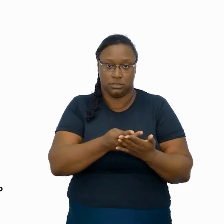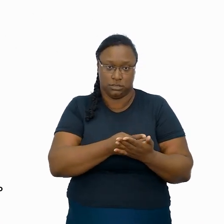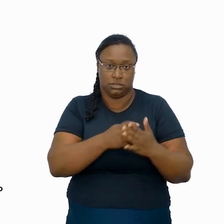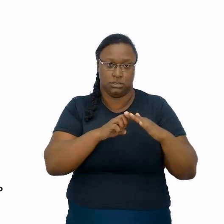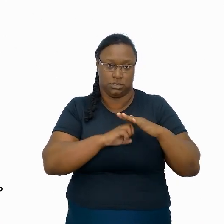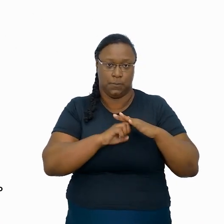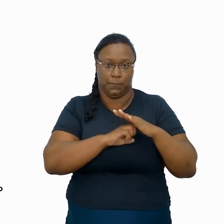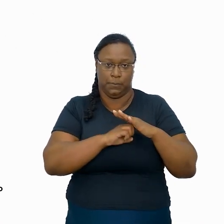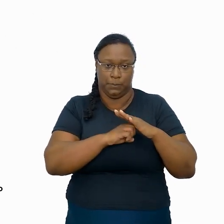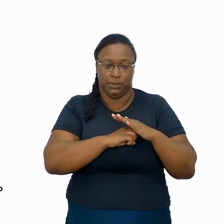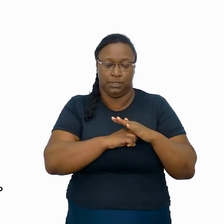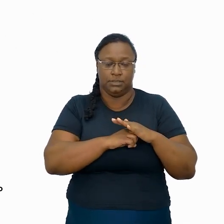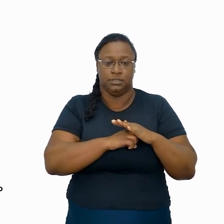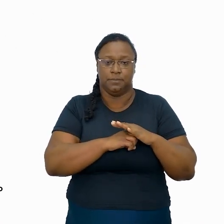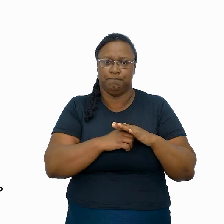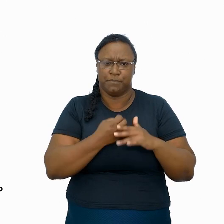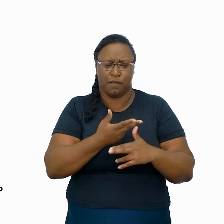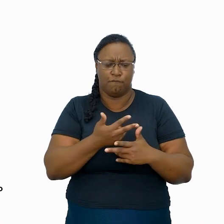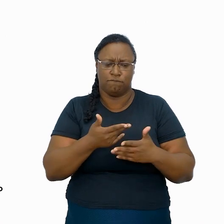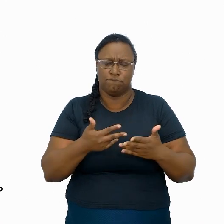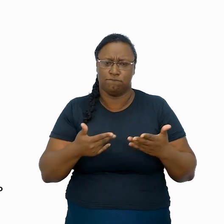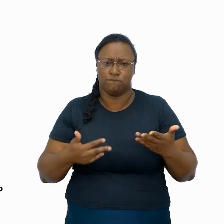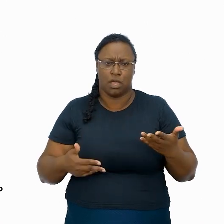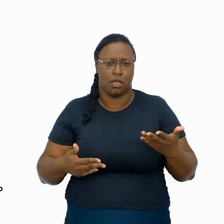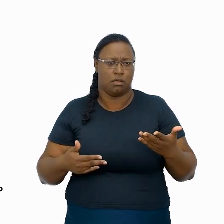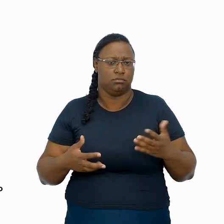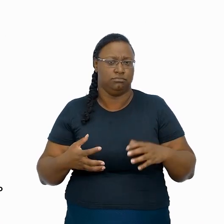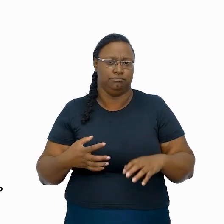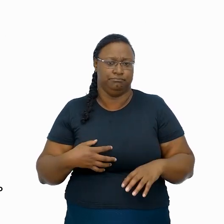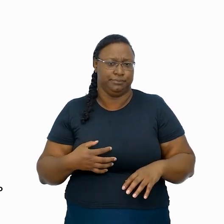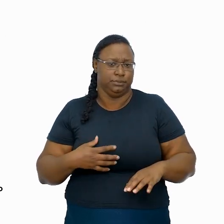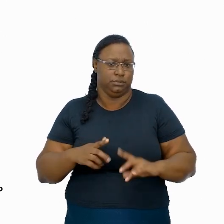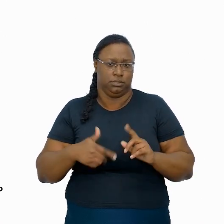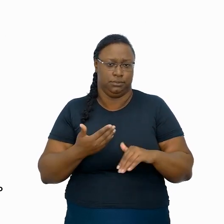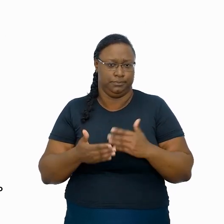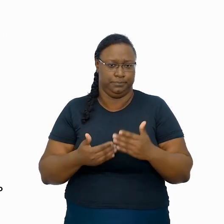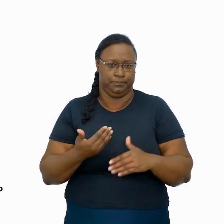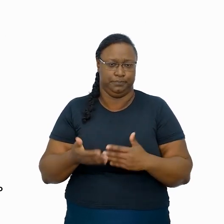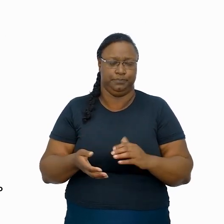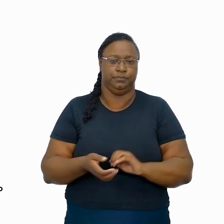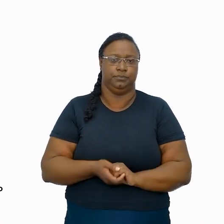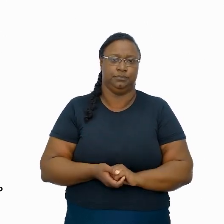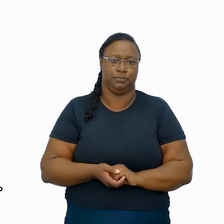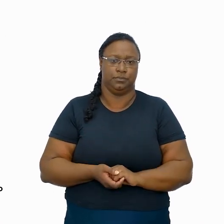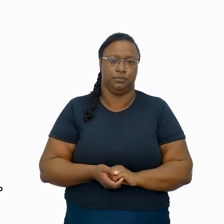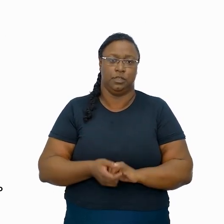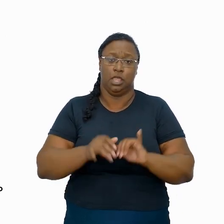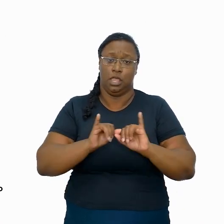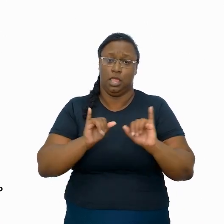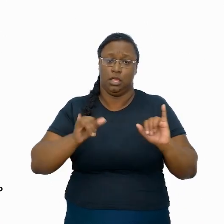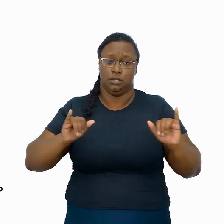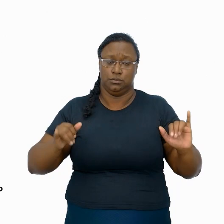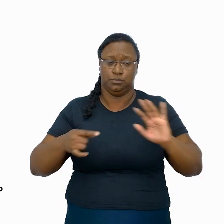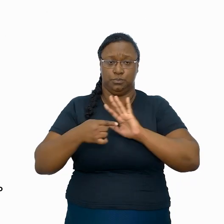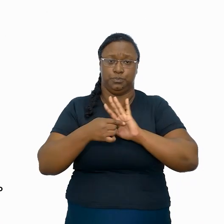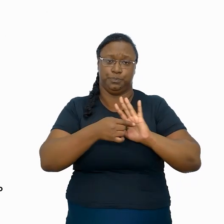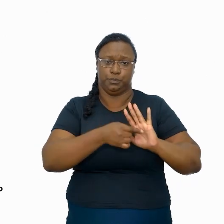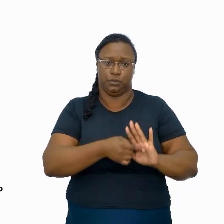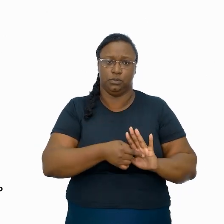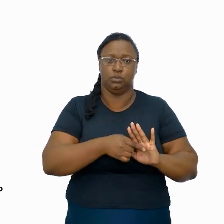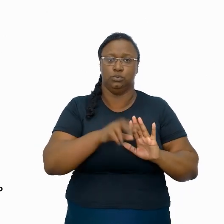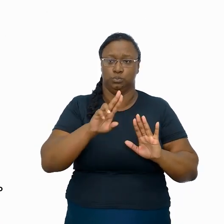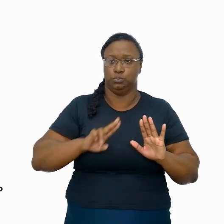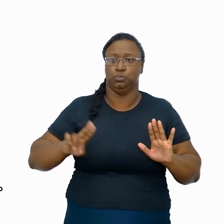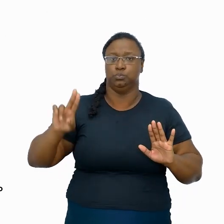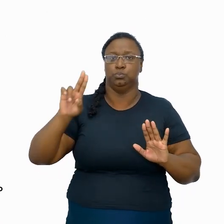empresa, tem vários outros recursos ali, né, relacionando a energia elétrica, né, o consumo,